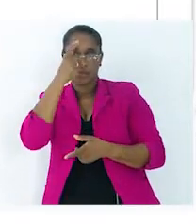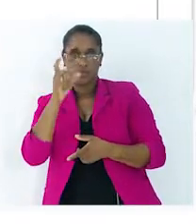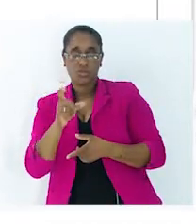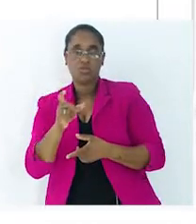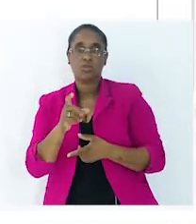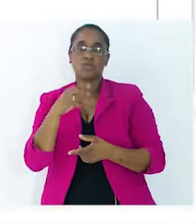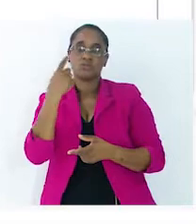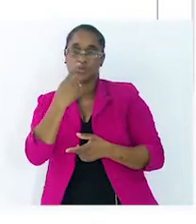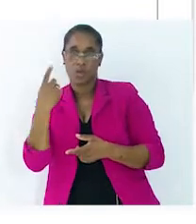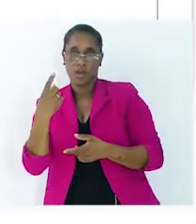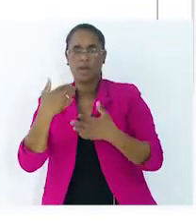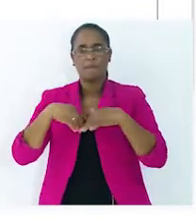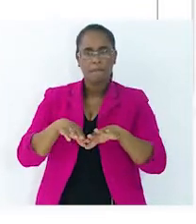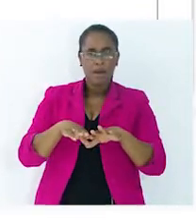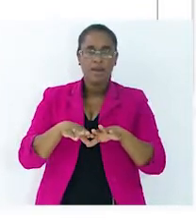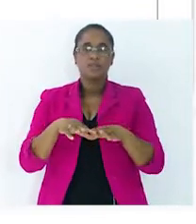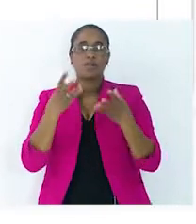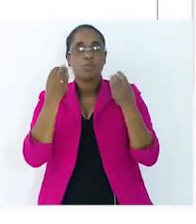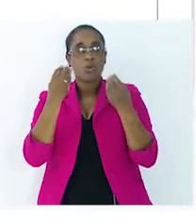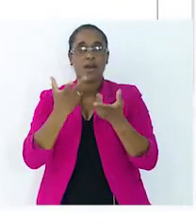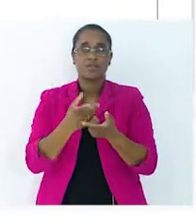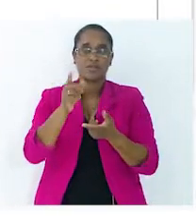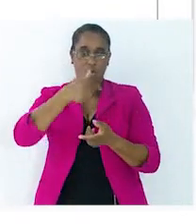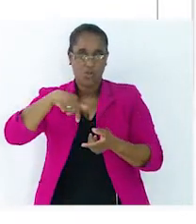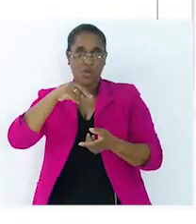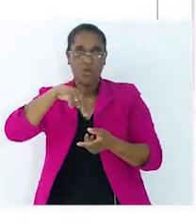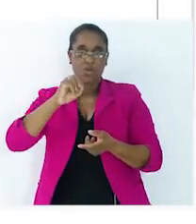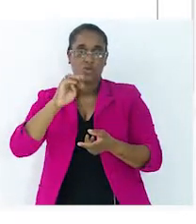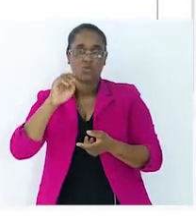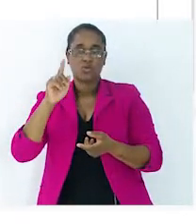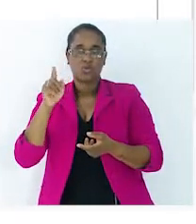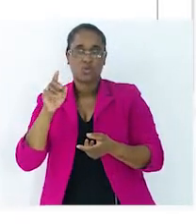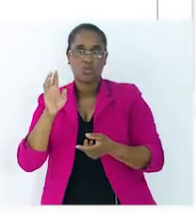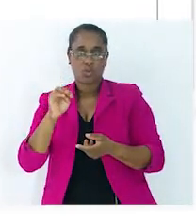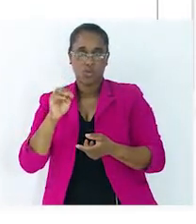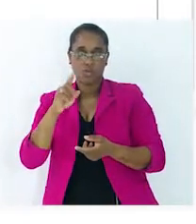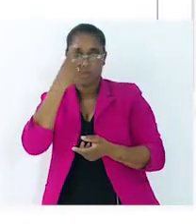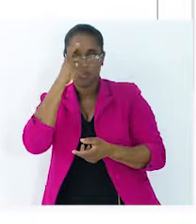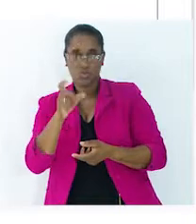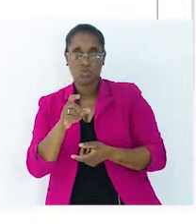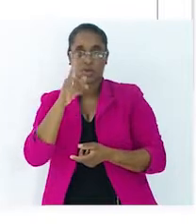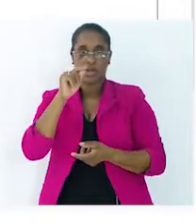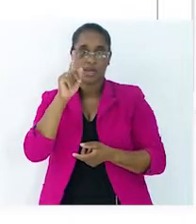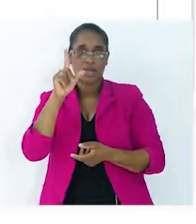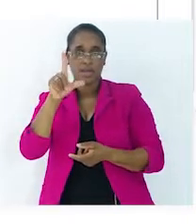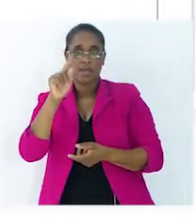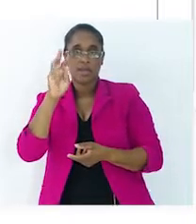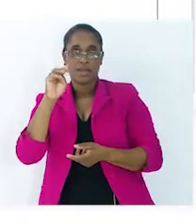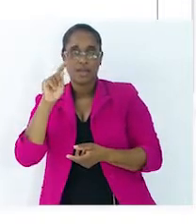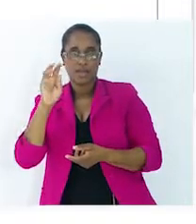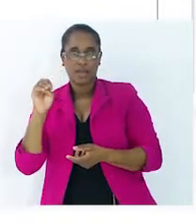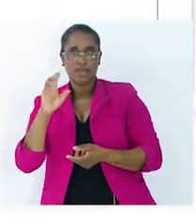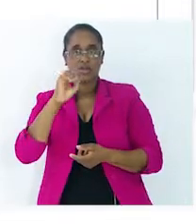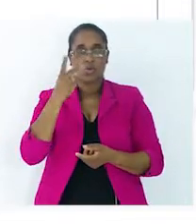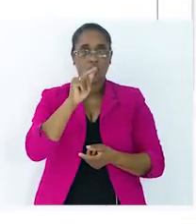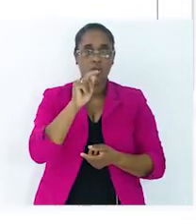pelo plural. O nós, primeira pessoa do plural, o eles ou elas, e o